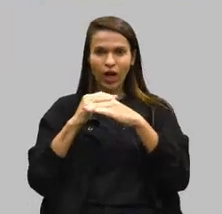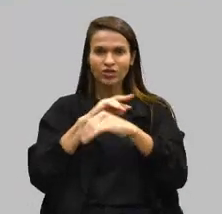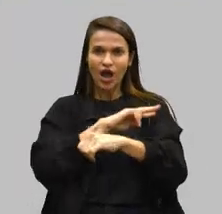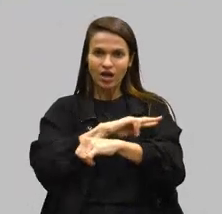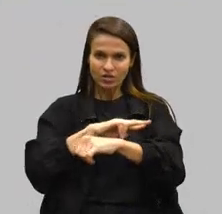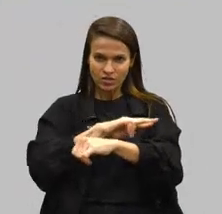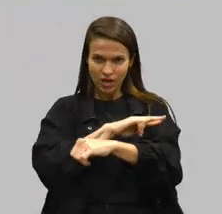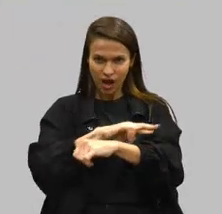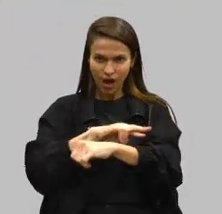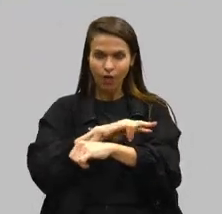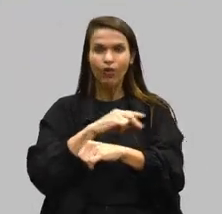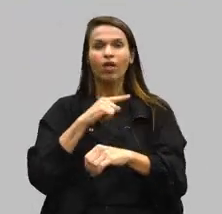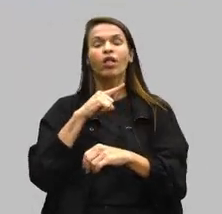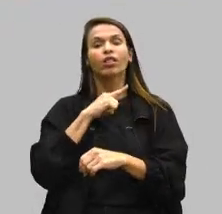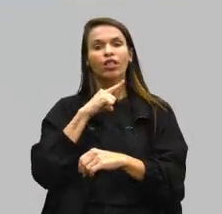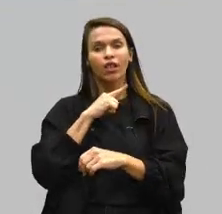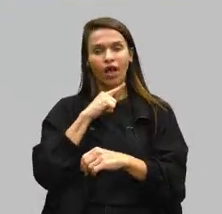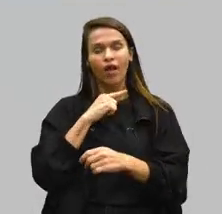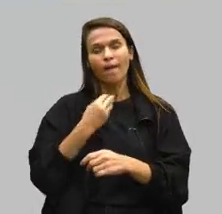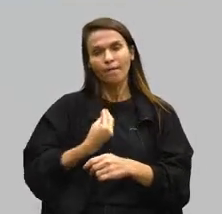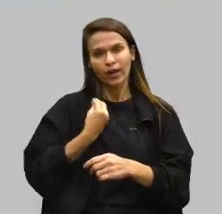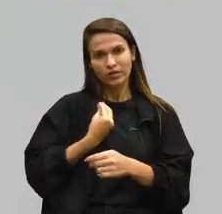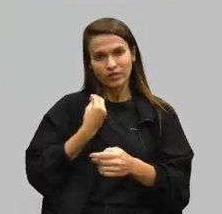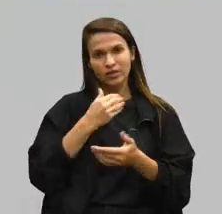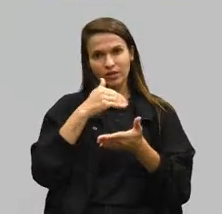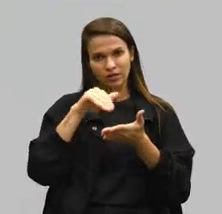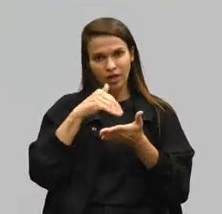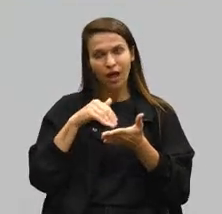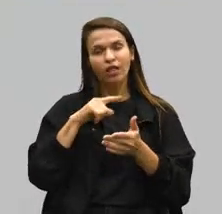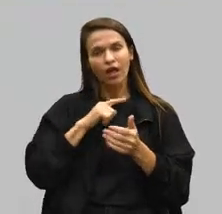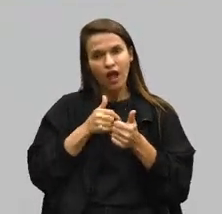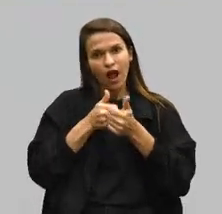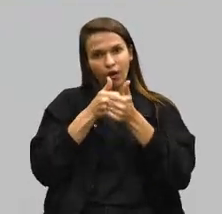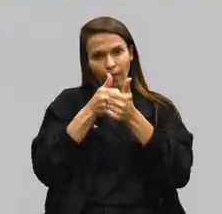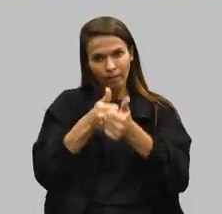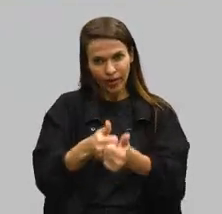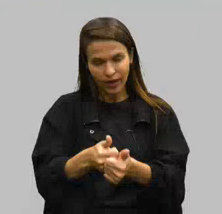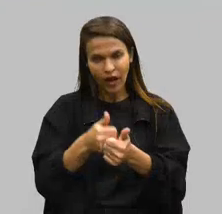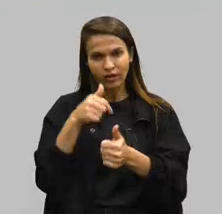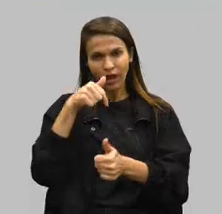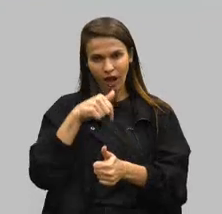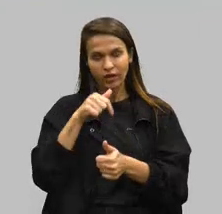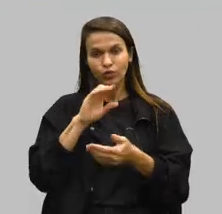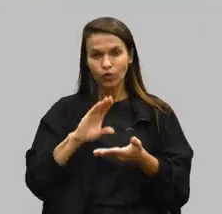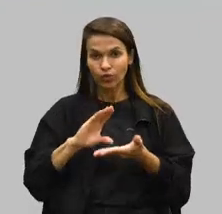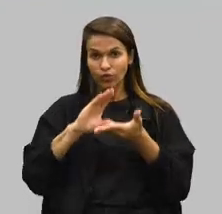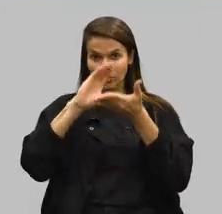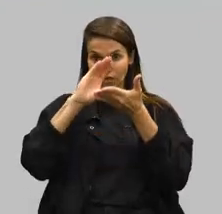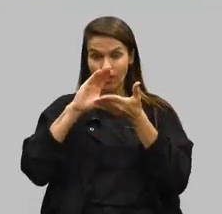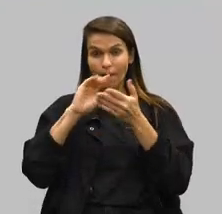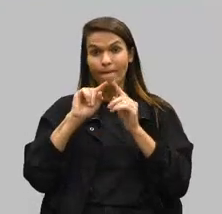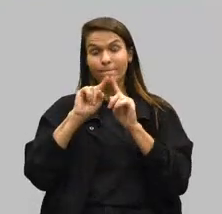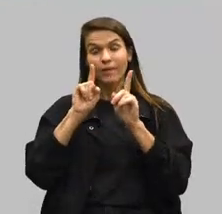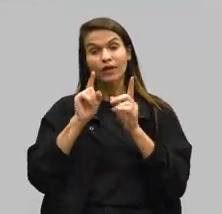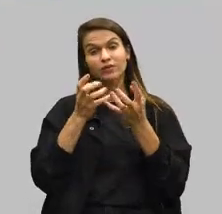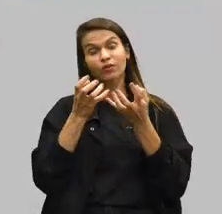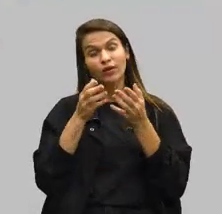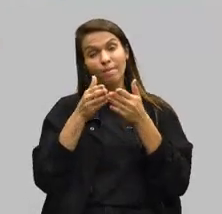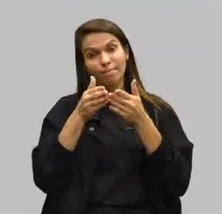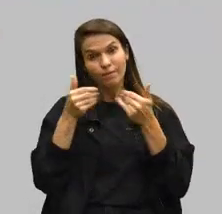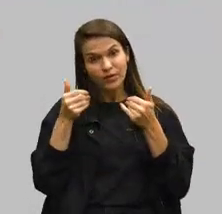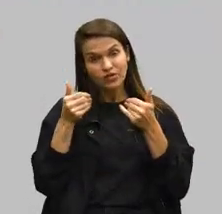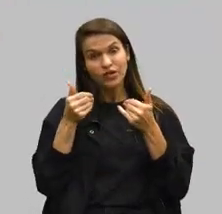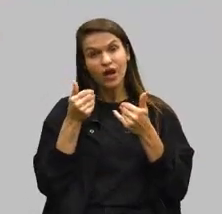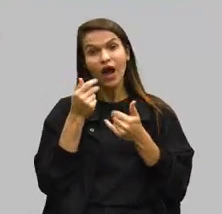gente tem a presença da secretaria tem acompanhado aqui por meio do conselho mas eu queria pedir a